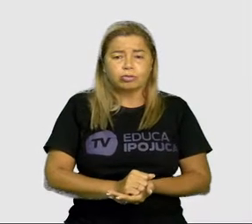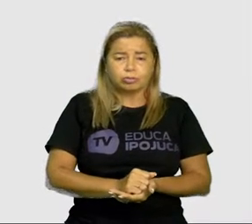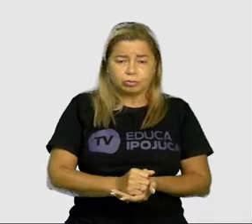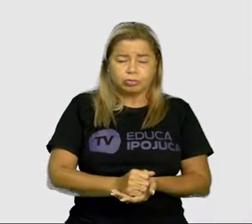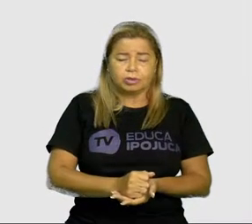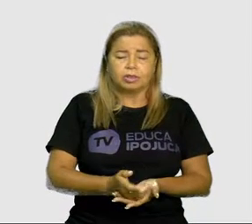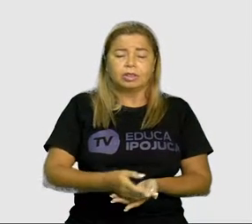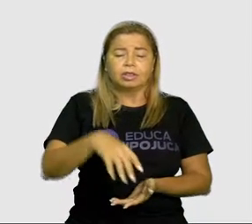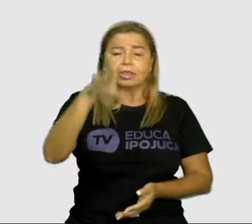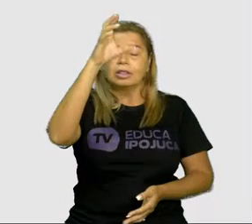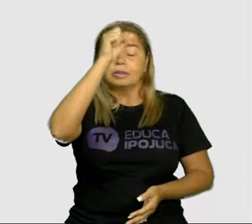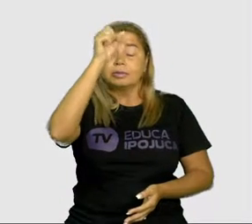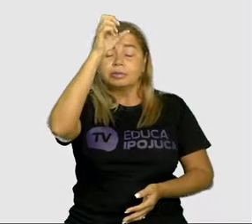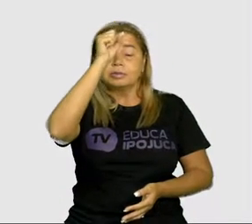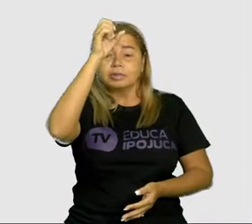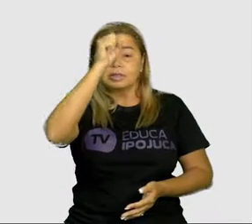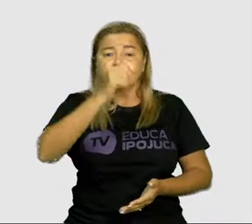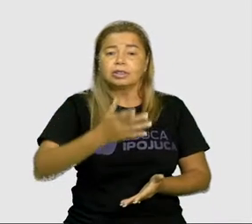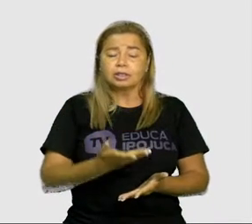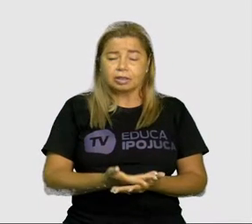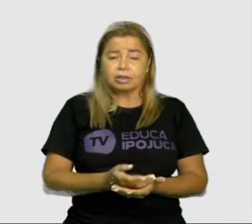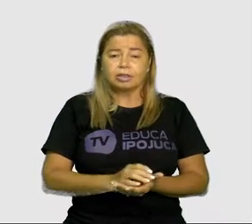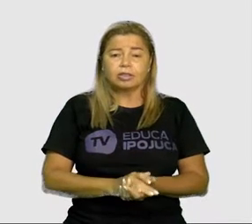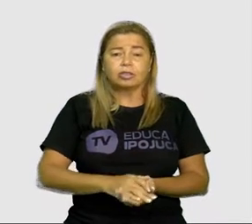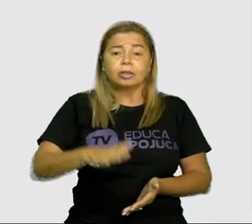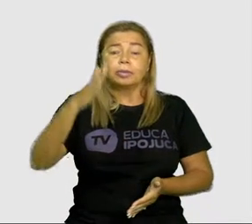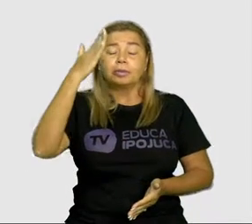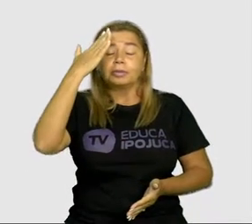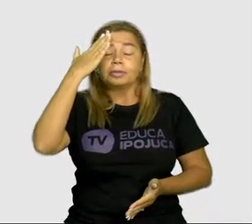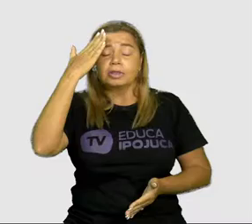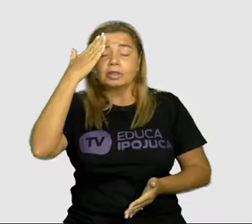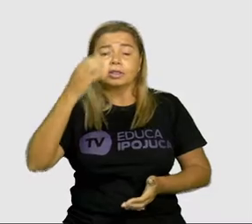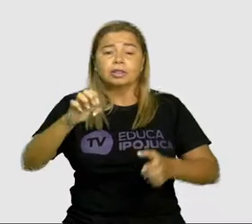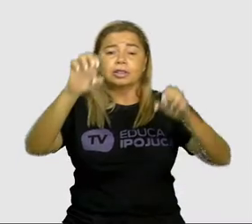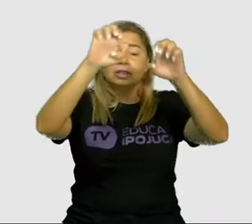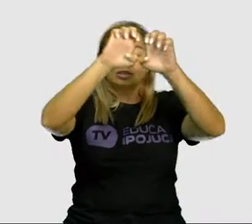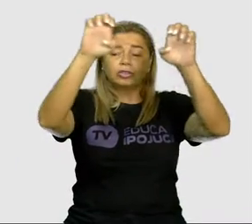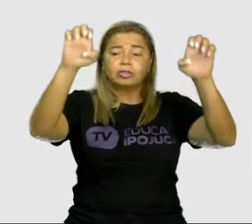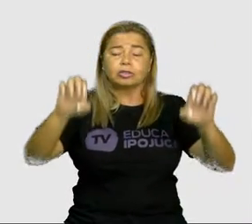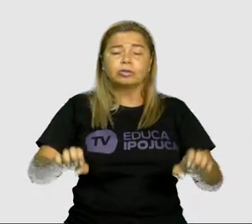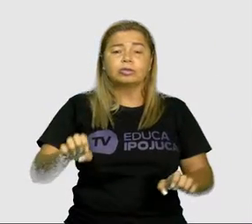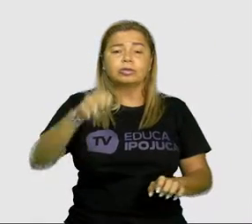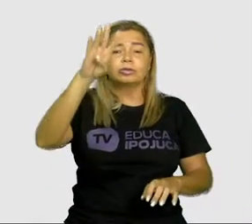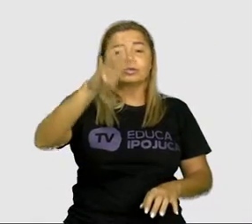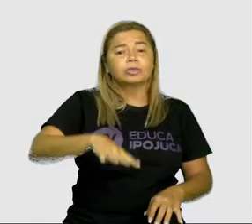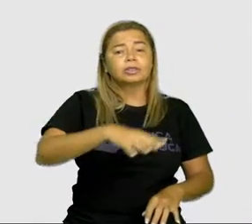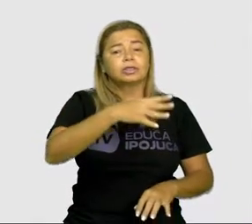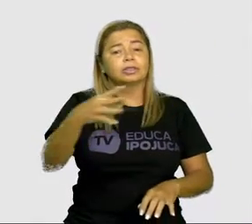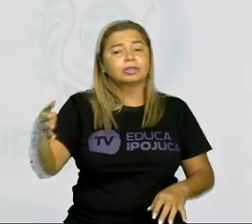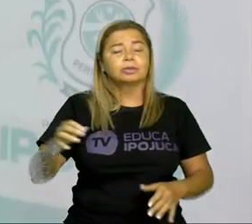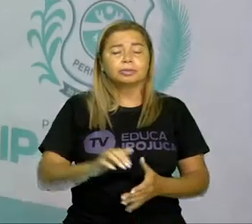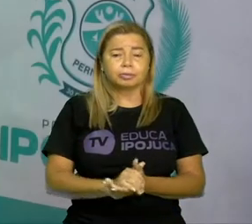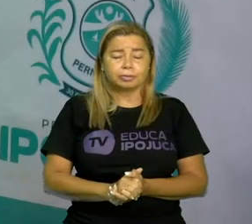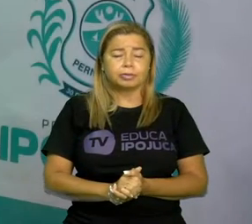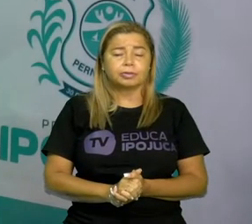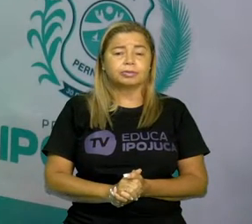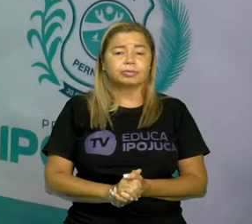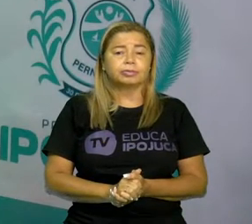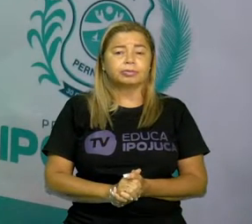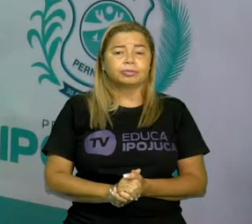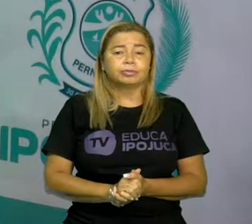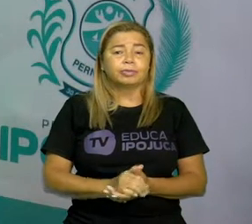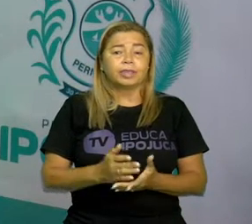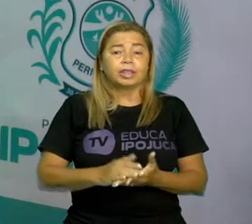a aprendizagem dessa compreensão do sistema de numeração decimal. Então, começando aqui,